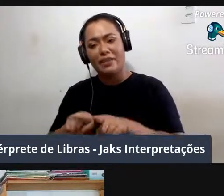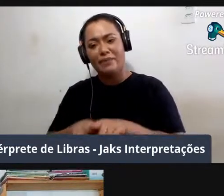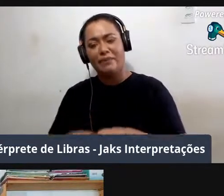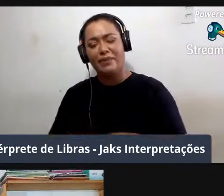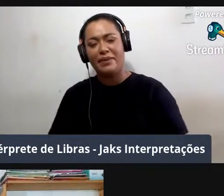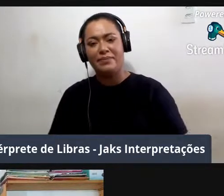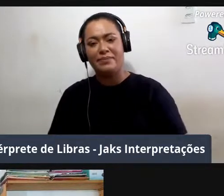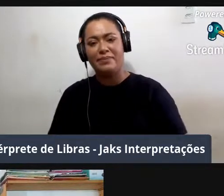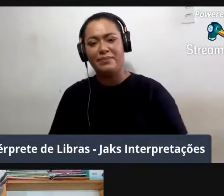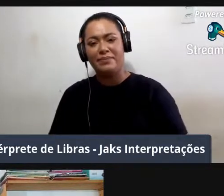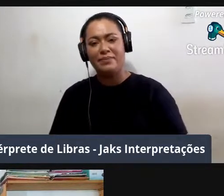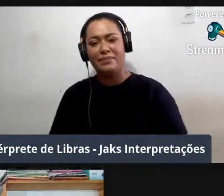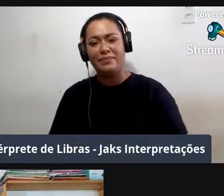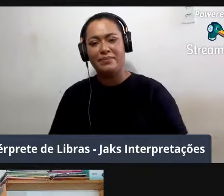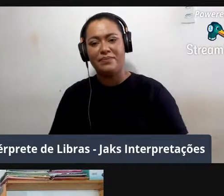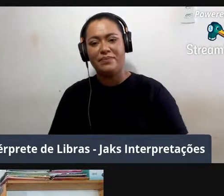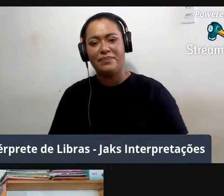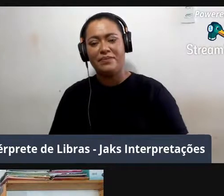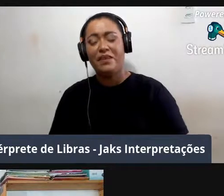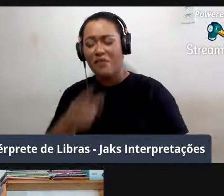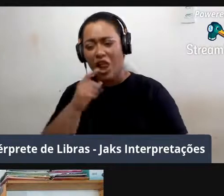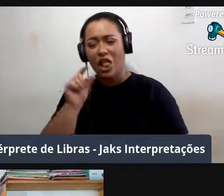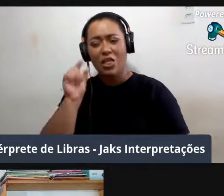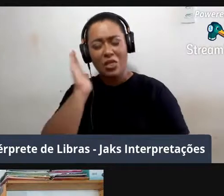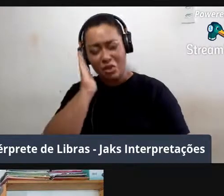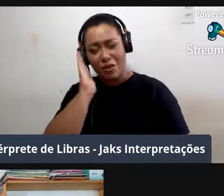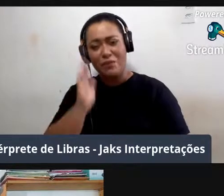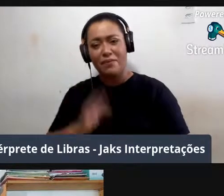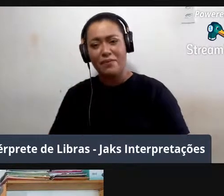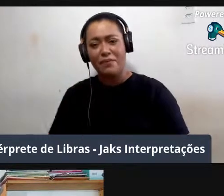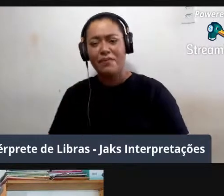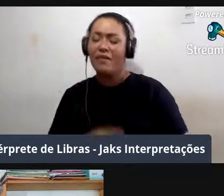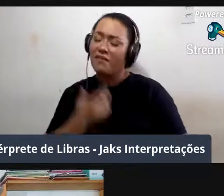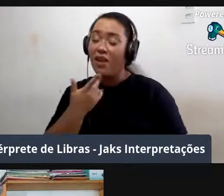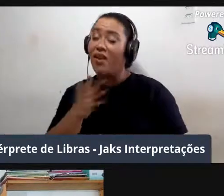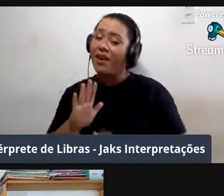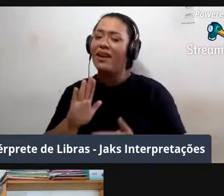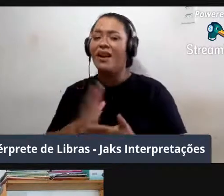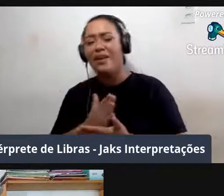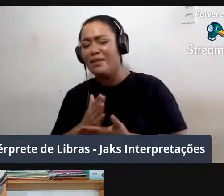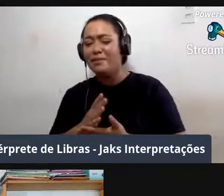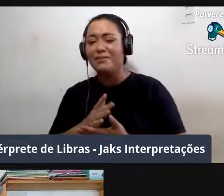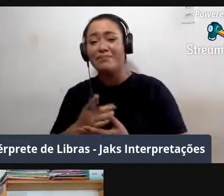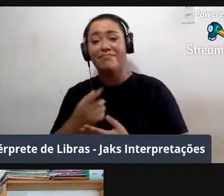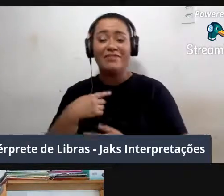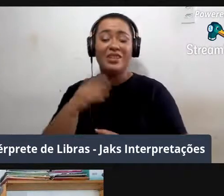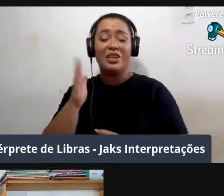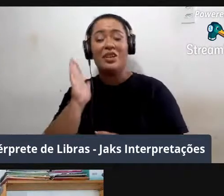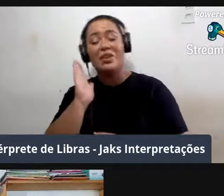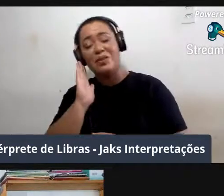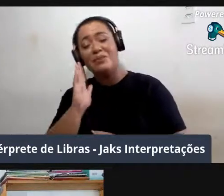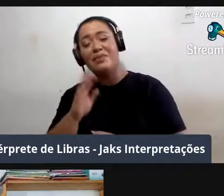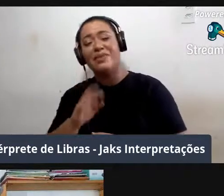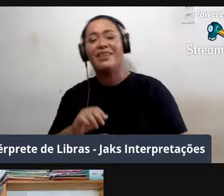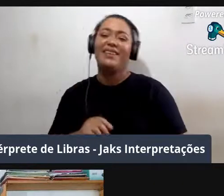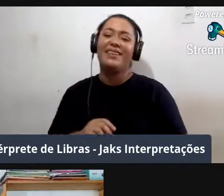Dorme pouco, né, Dora? Tem dia que não dá nem para dormir, né? Mas tem outros dias que dá, é